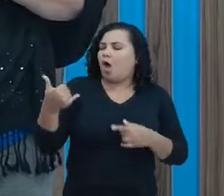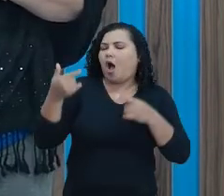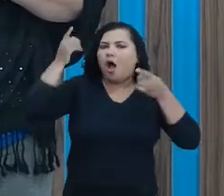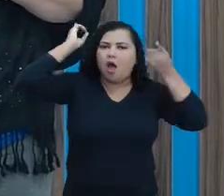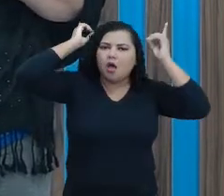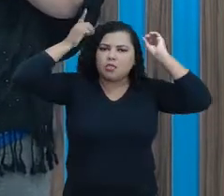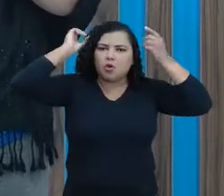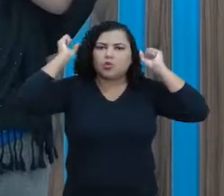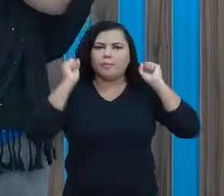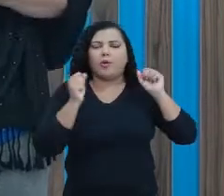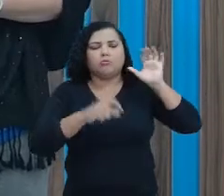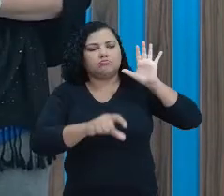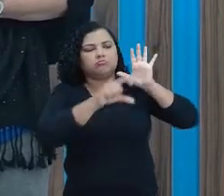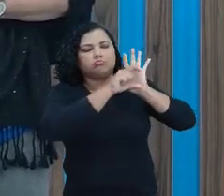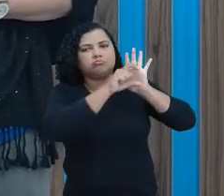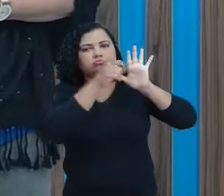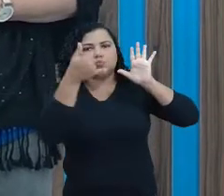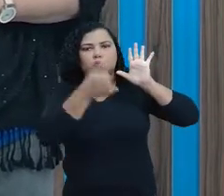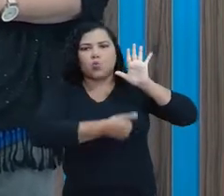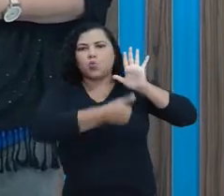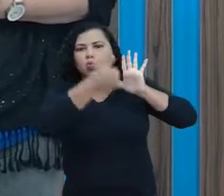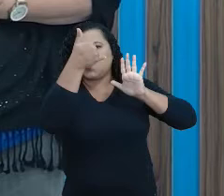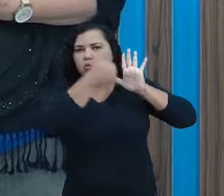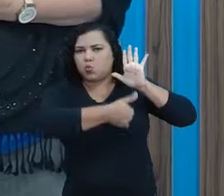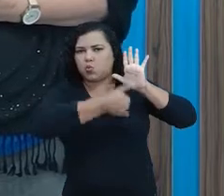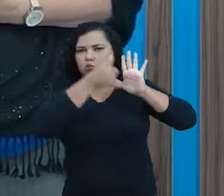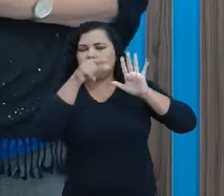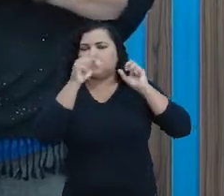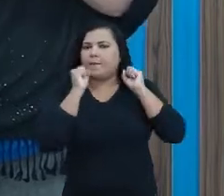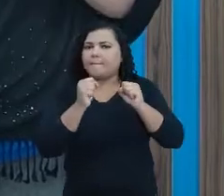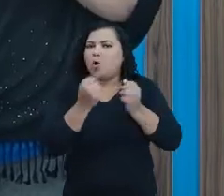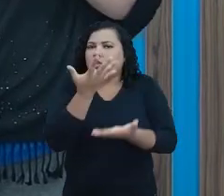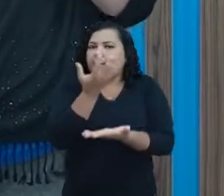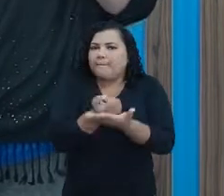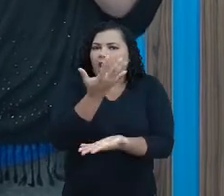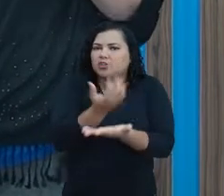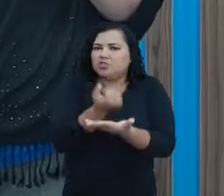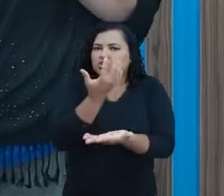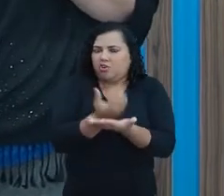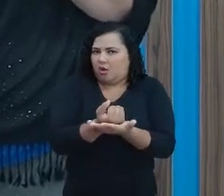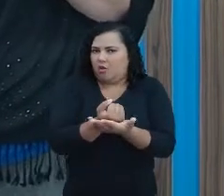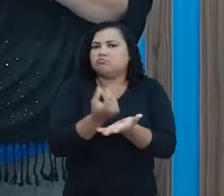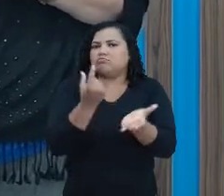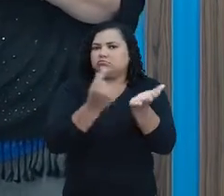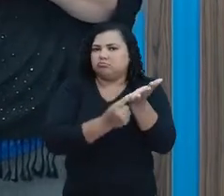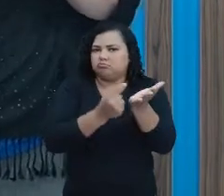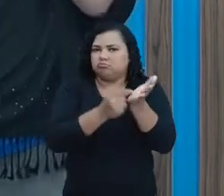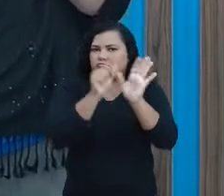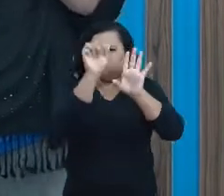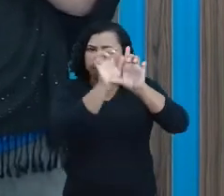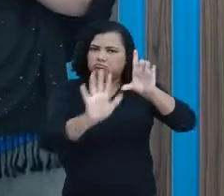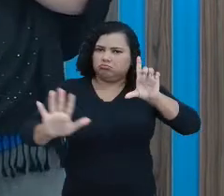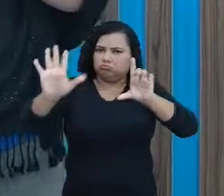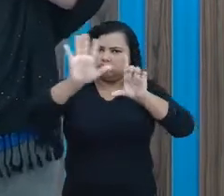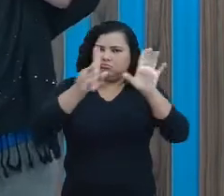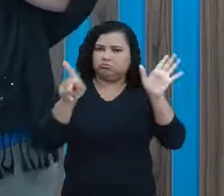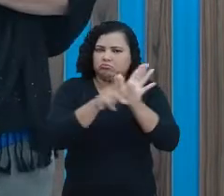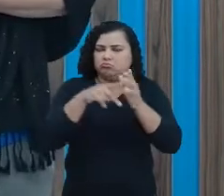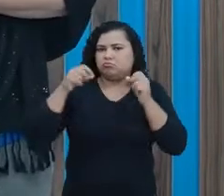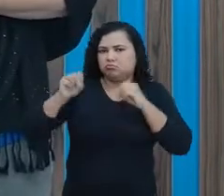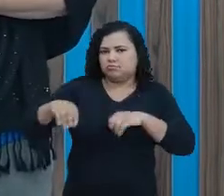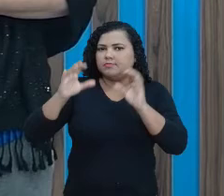fotografa esse QR Code, que isso vai dar acesso para você baixar a nossa plataforma, ok? Quem